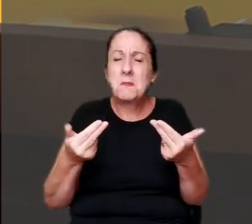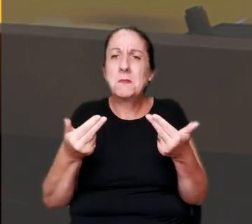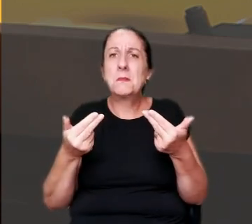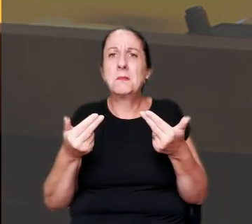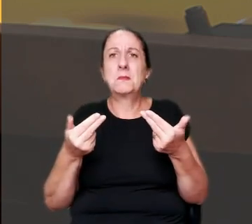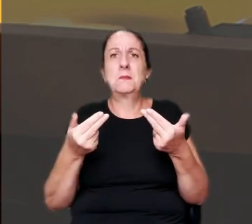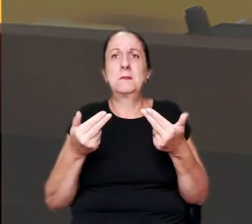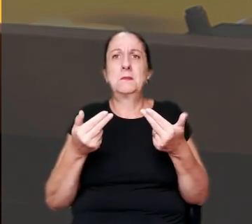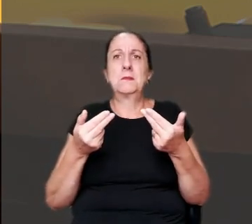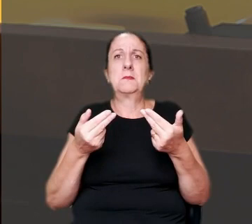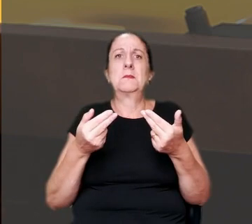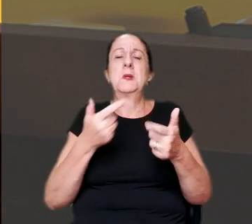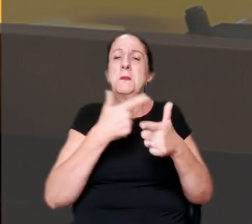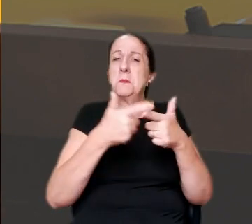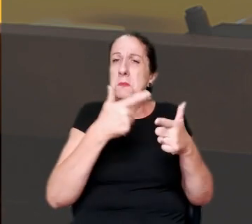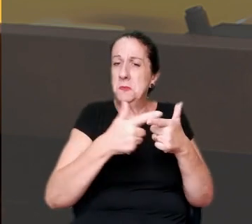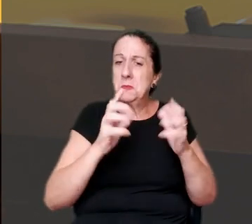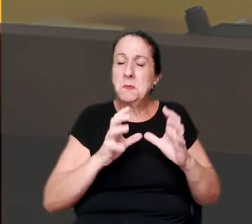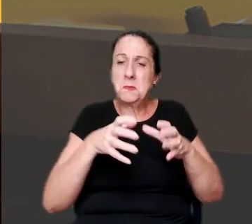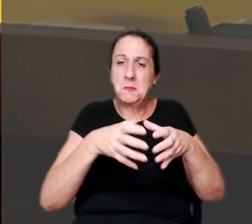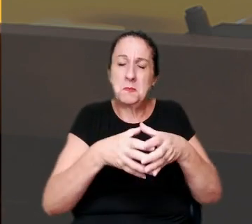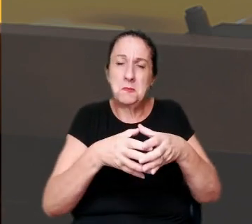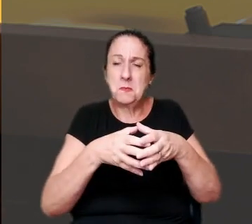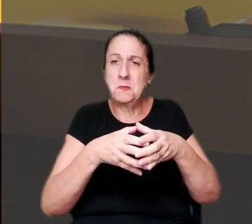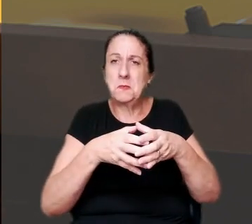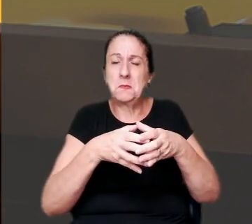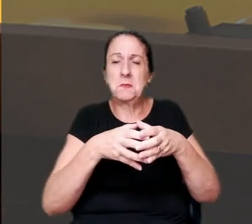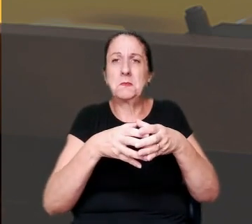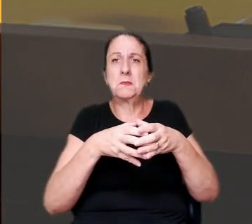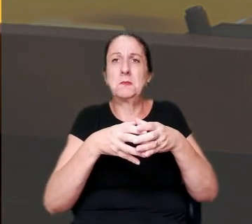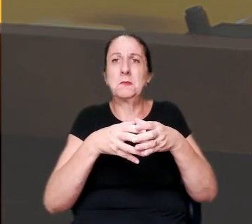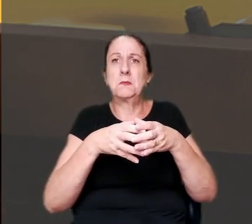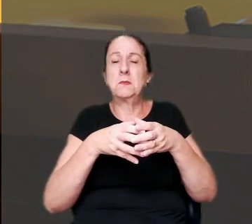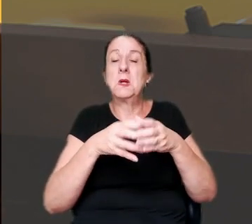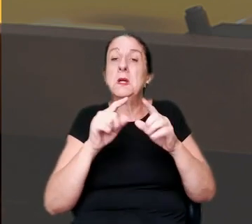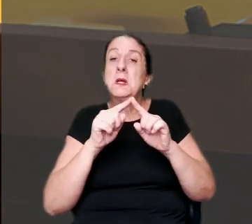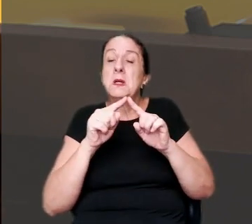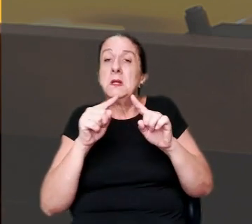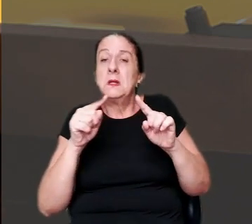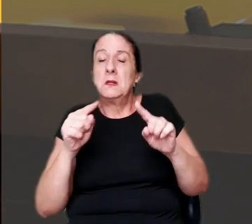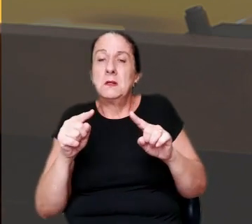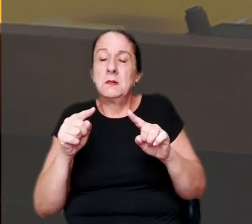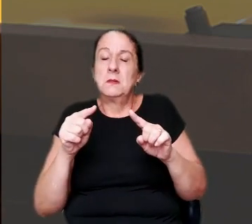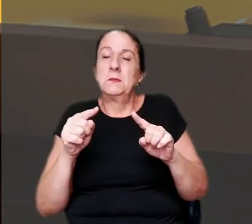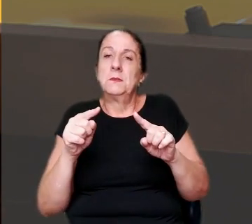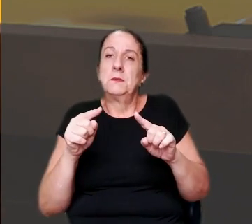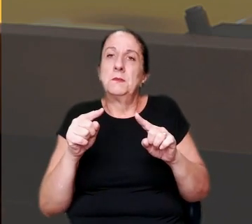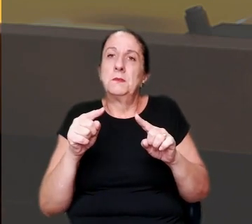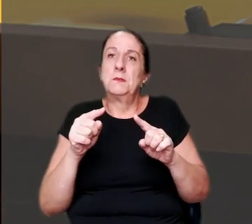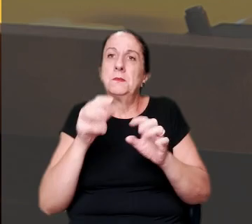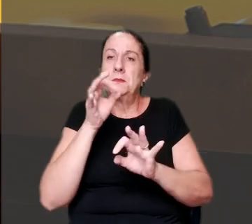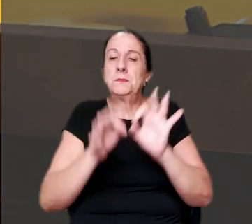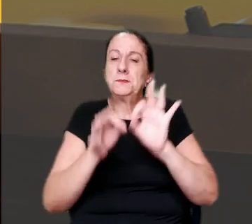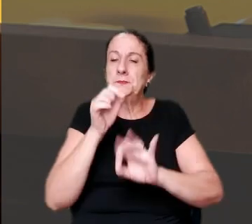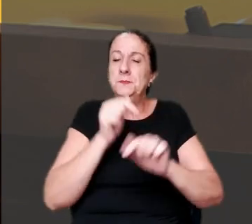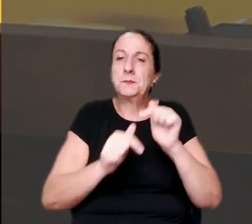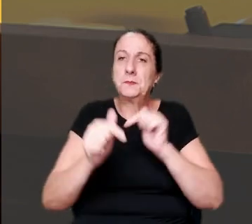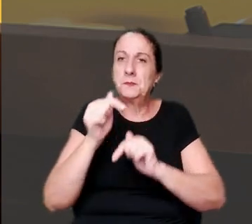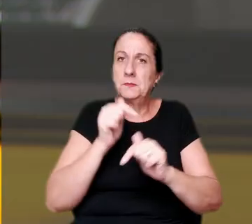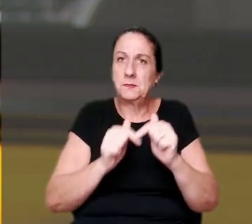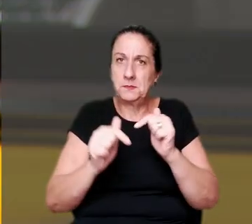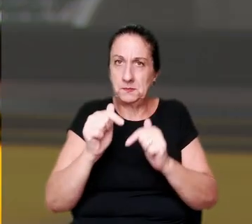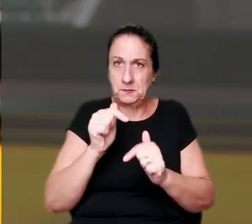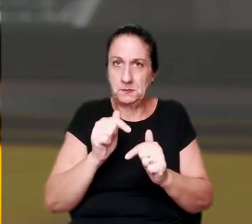coisas, julgamento dos dissídios coletivos, tudo isso era uma coisa. Mas, na Justiça do Trabalho,